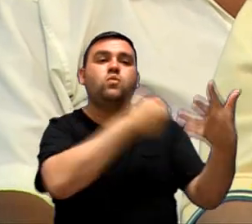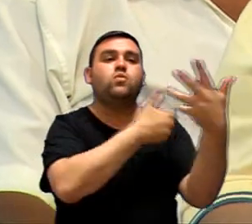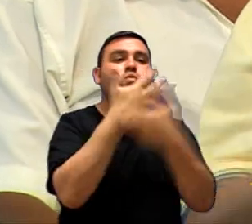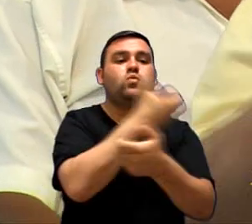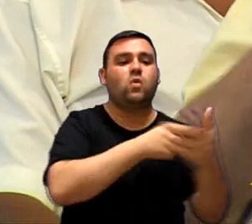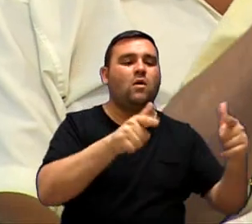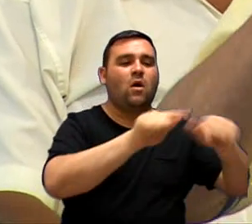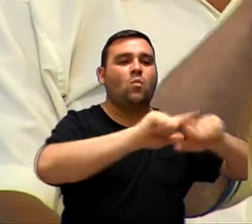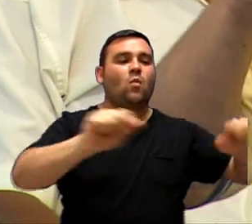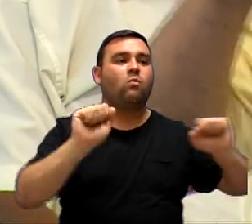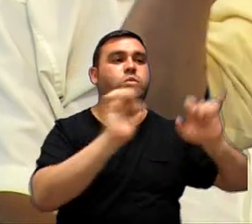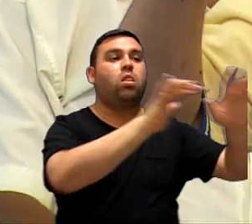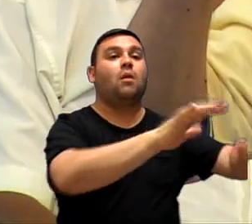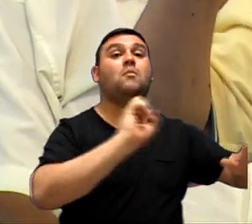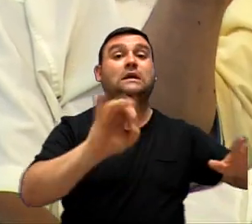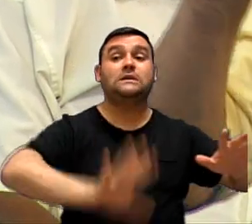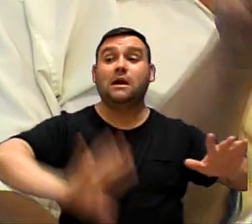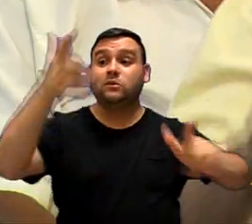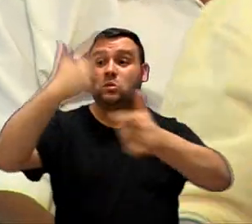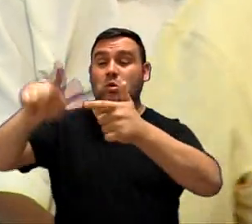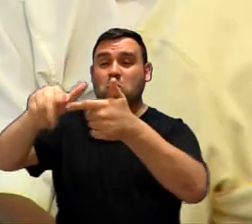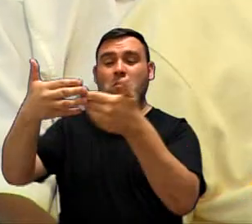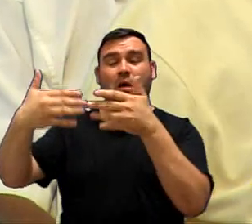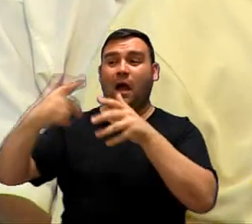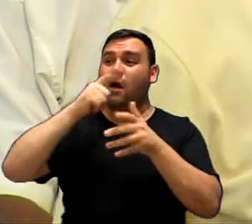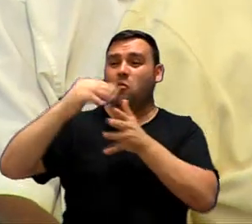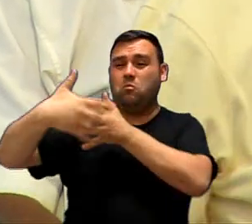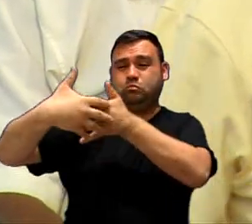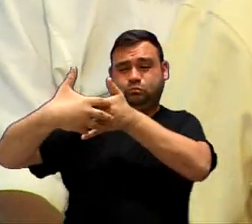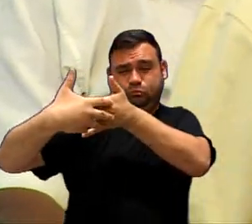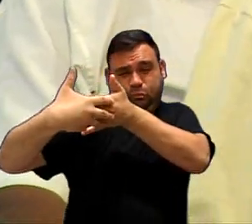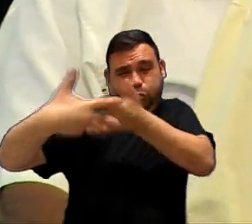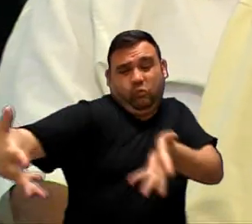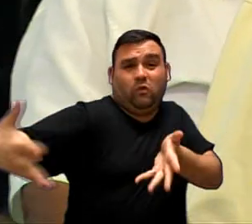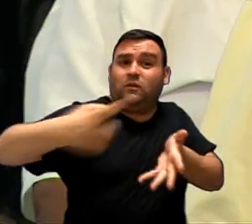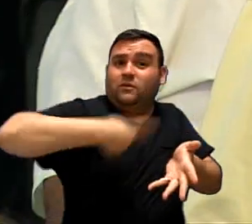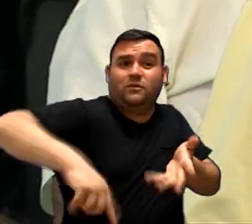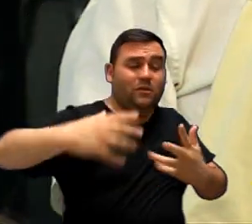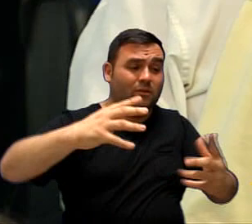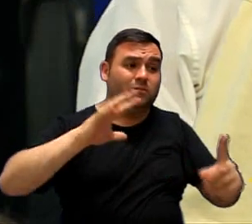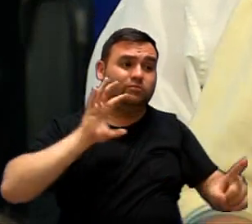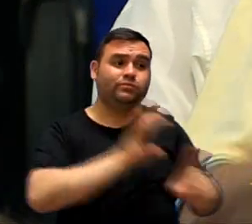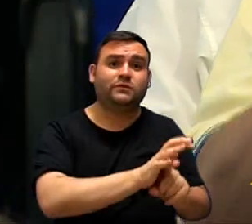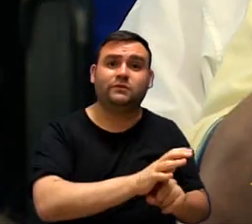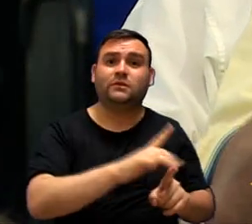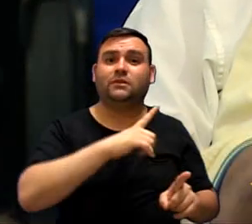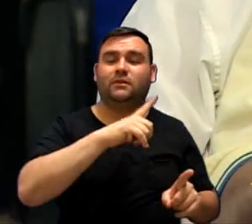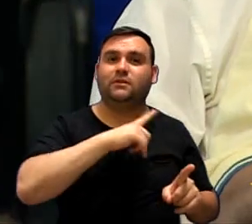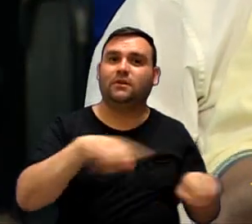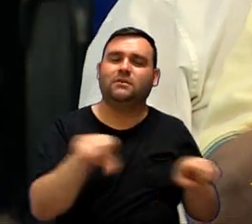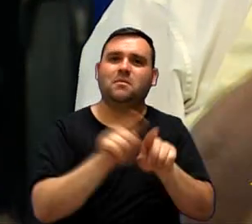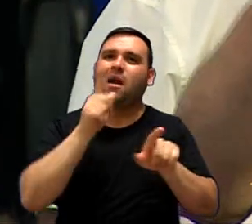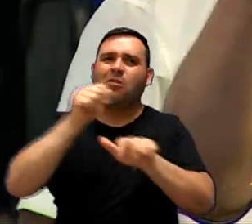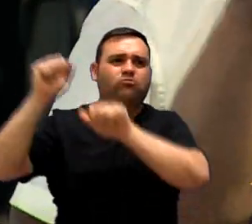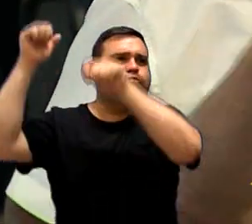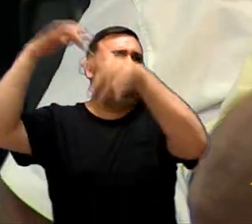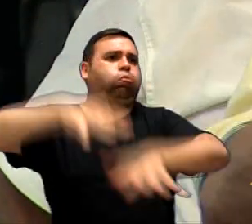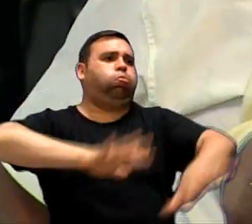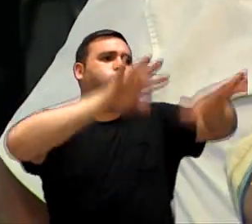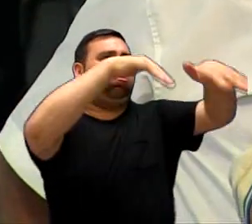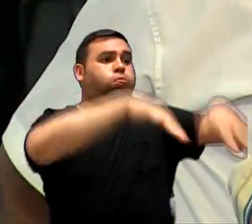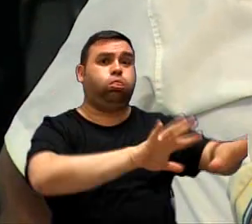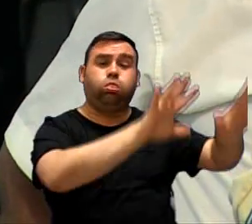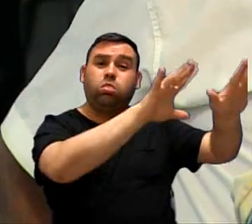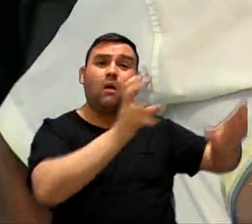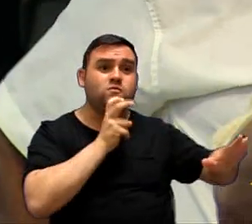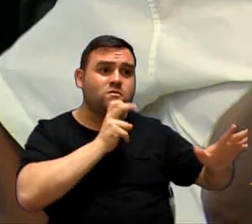esvaziamento daquilo. Só que, se acontecer alguma coisa lá, todos nós aqui seremos afetados. Esse trabalho, vereador Iara, alguém